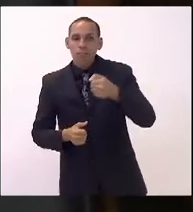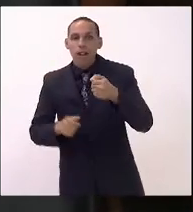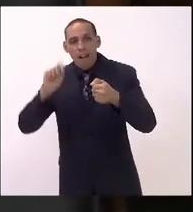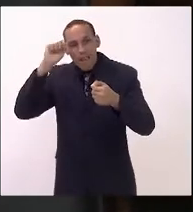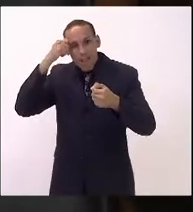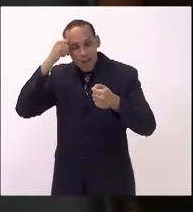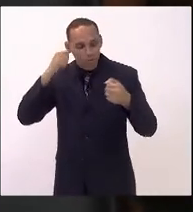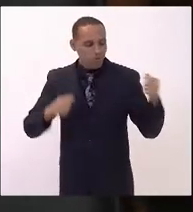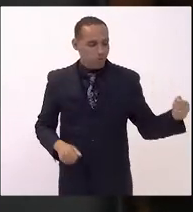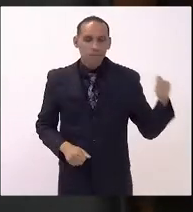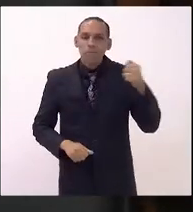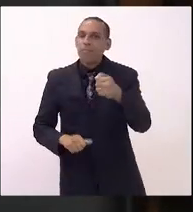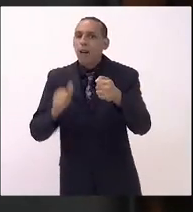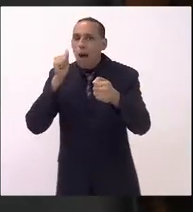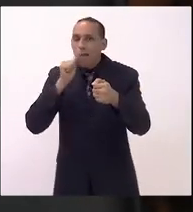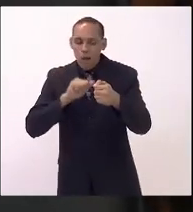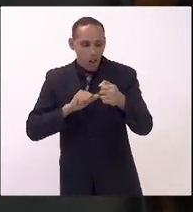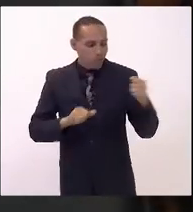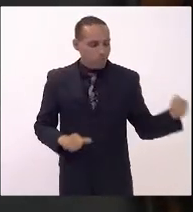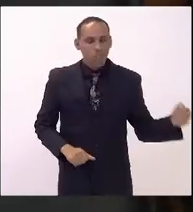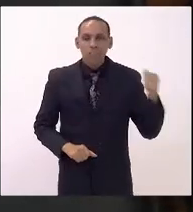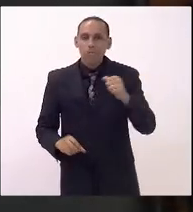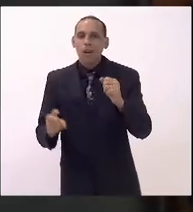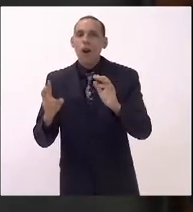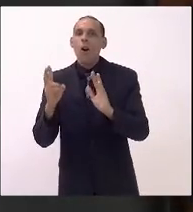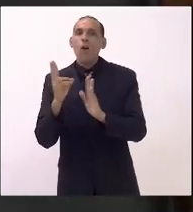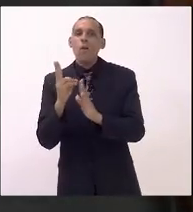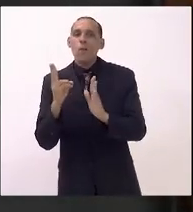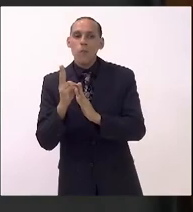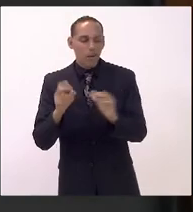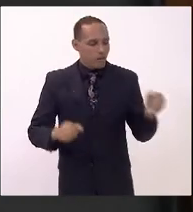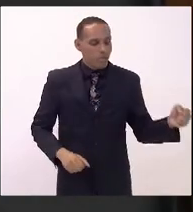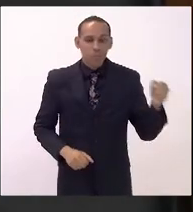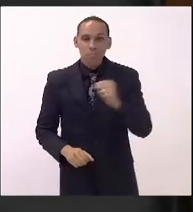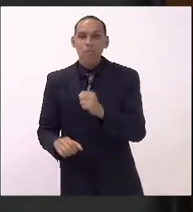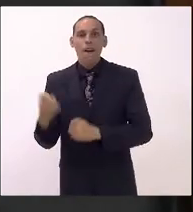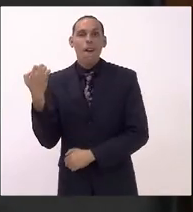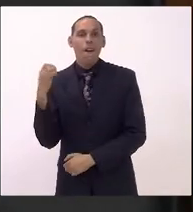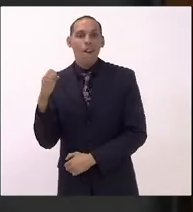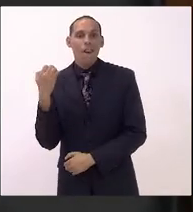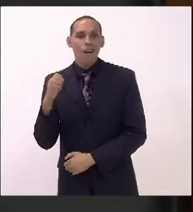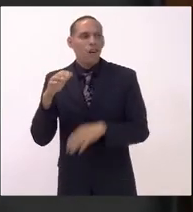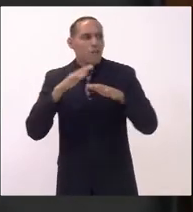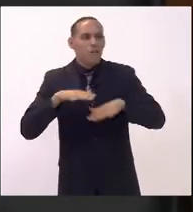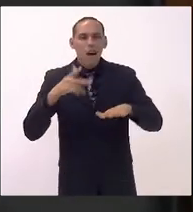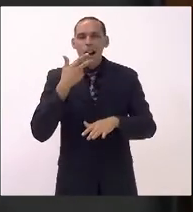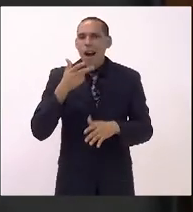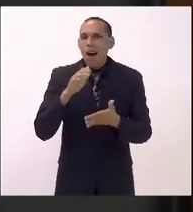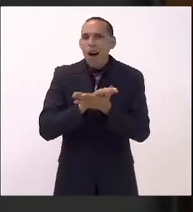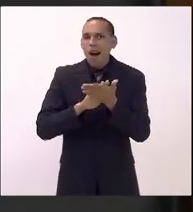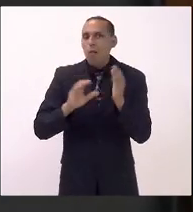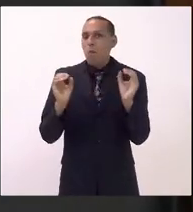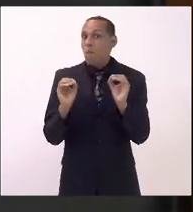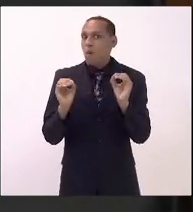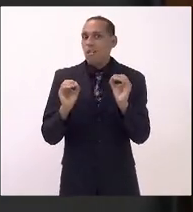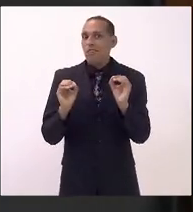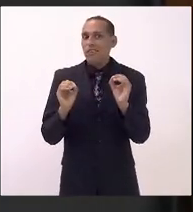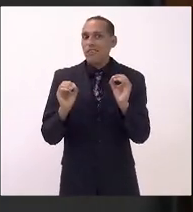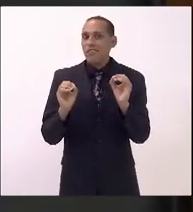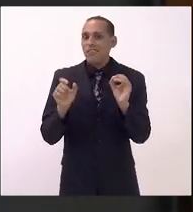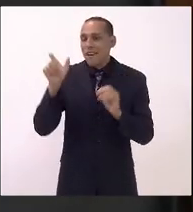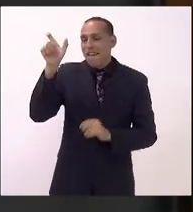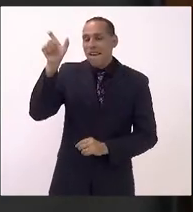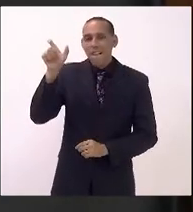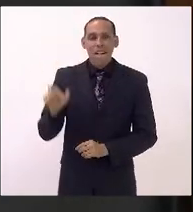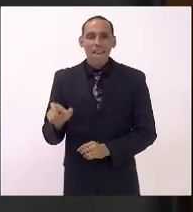mulheres, indígena e um gay. Quase ninguém fala nisso. Que foi o mais votado